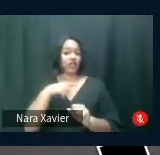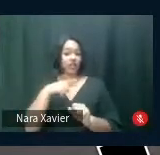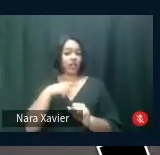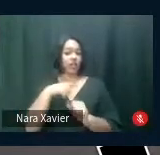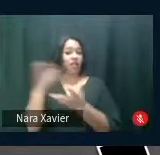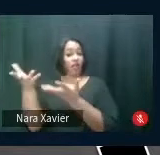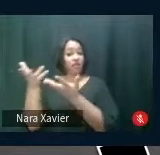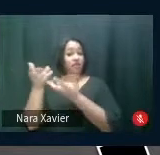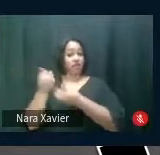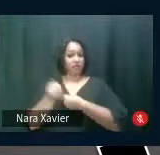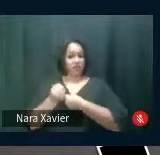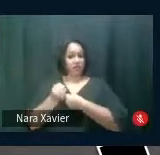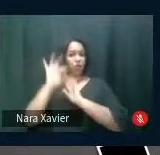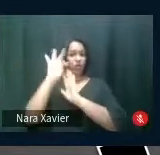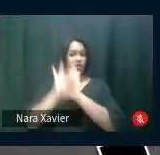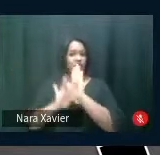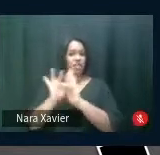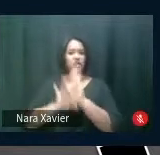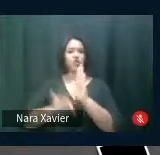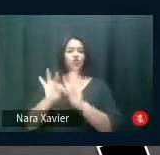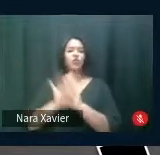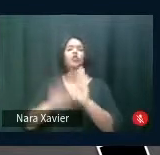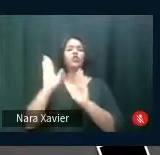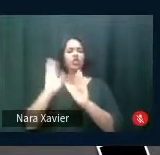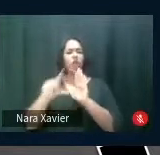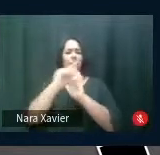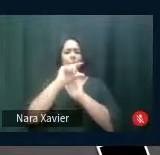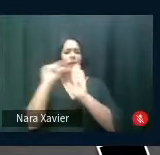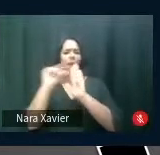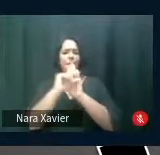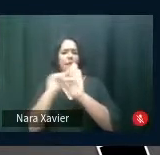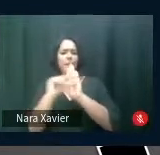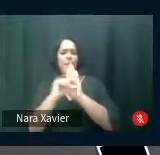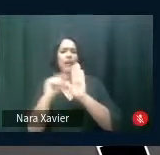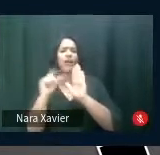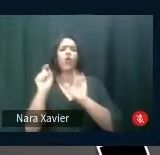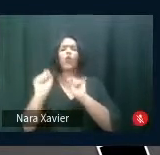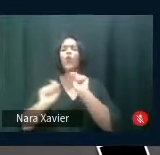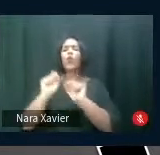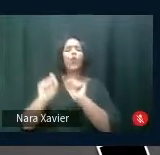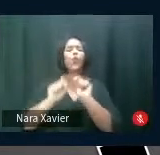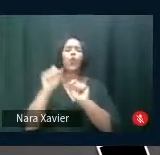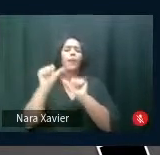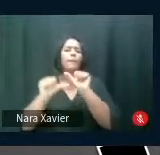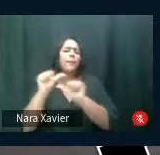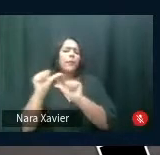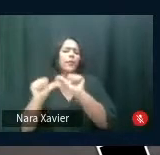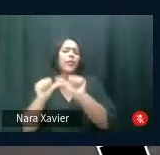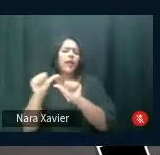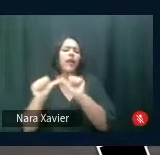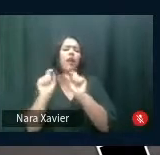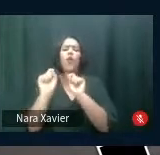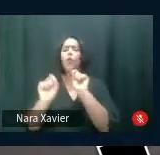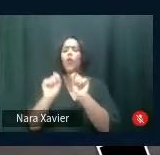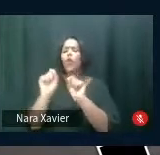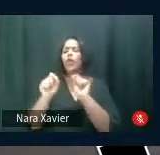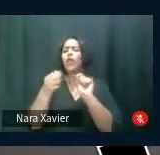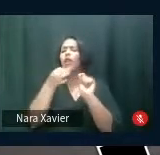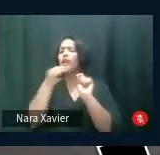texto todo marcado, com várias sugestões, com observações,